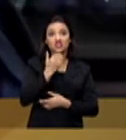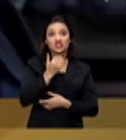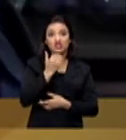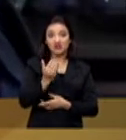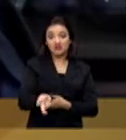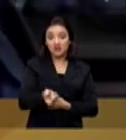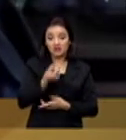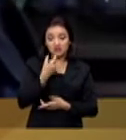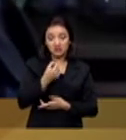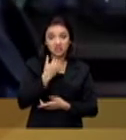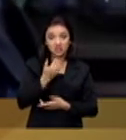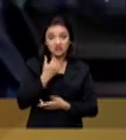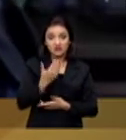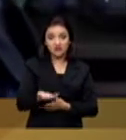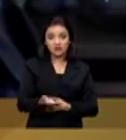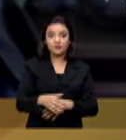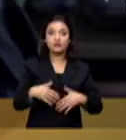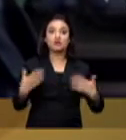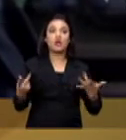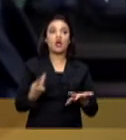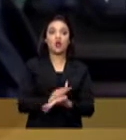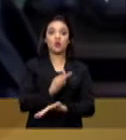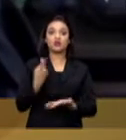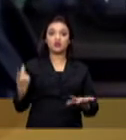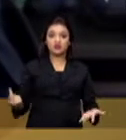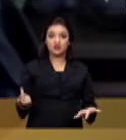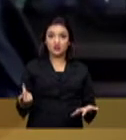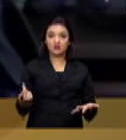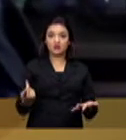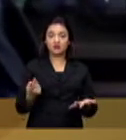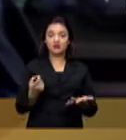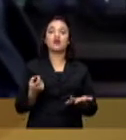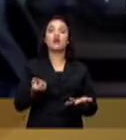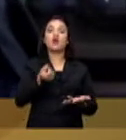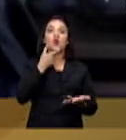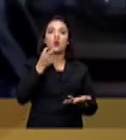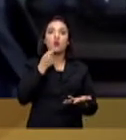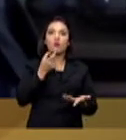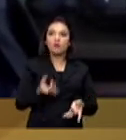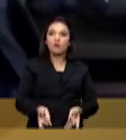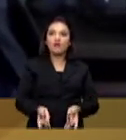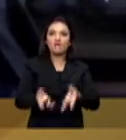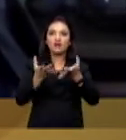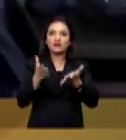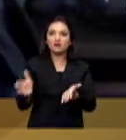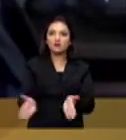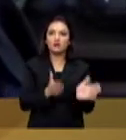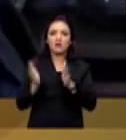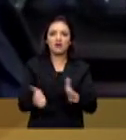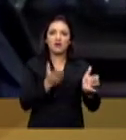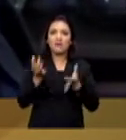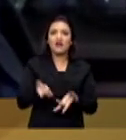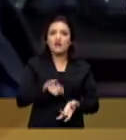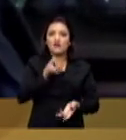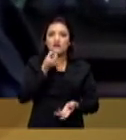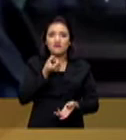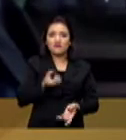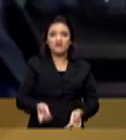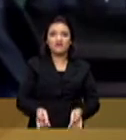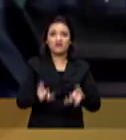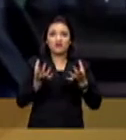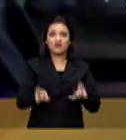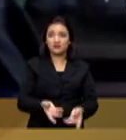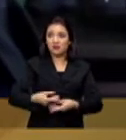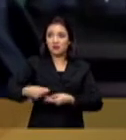Esse lote de pílulas foi indevidamente comercializado e uma grande quantidade de